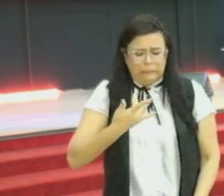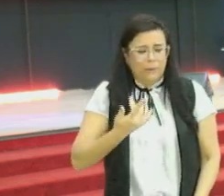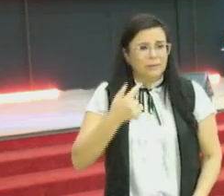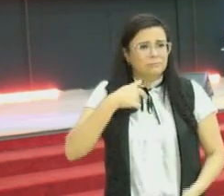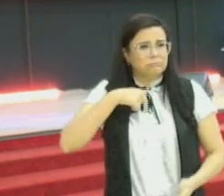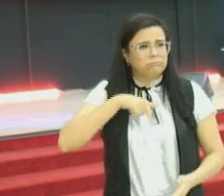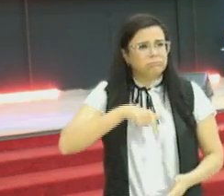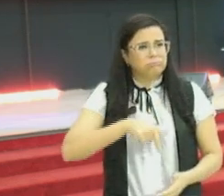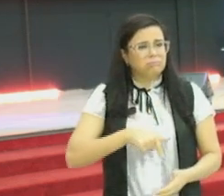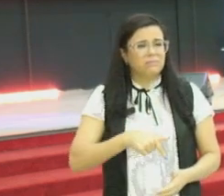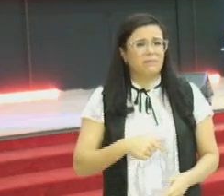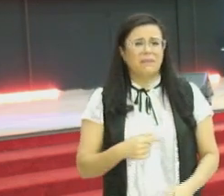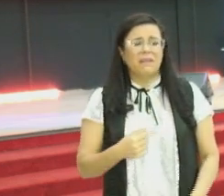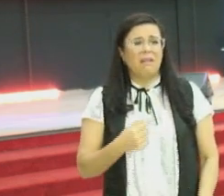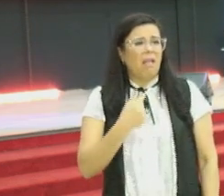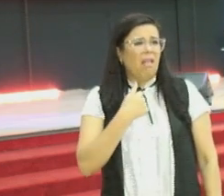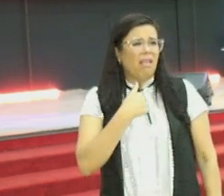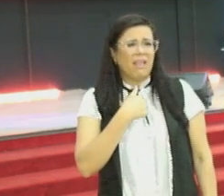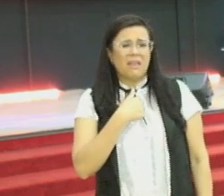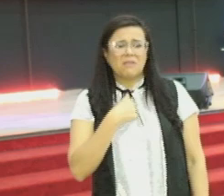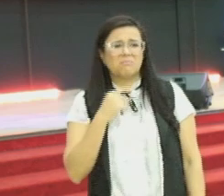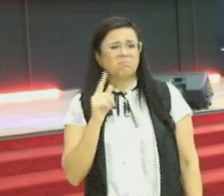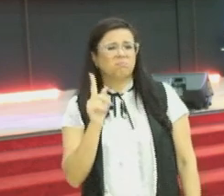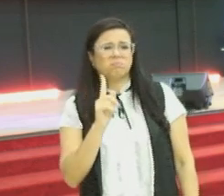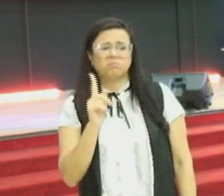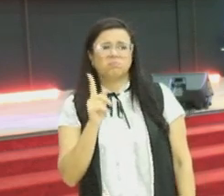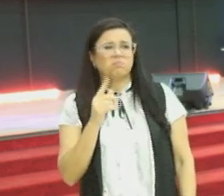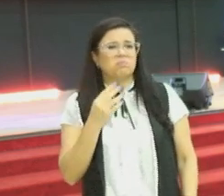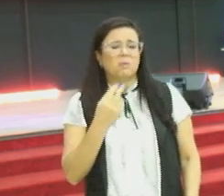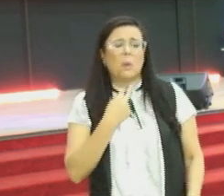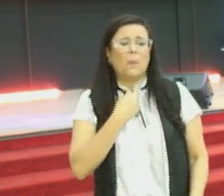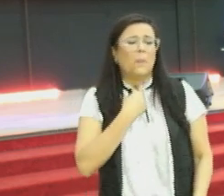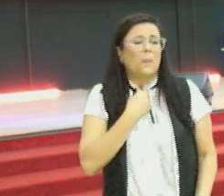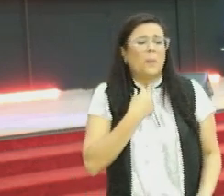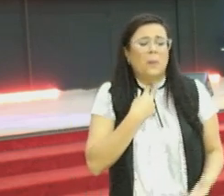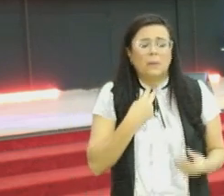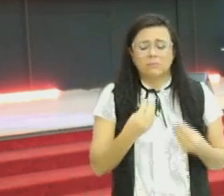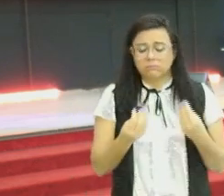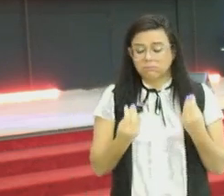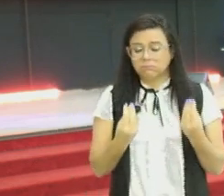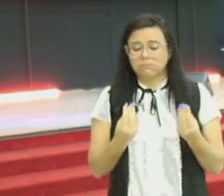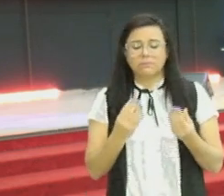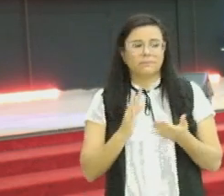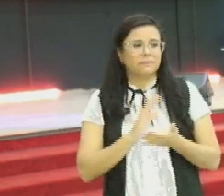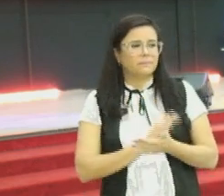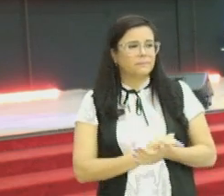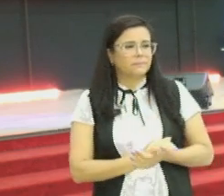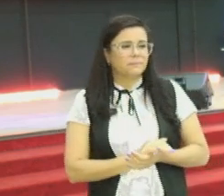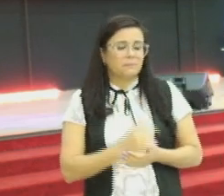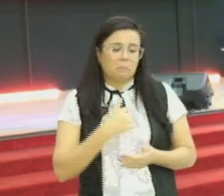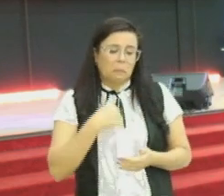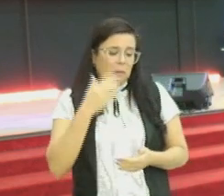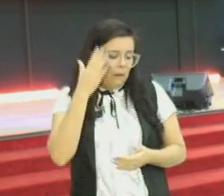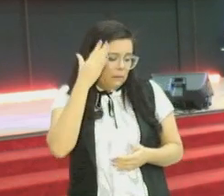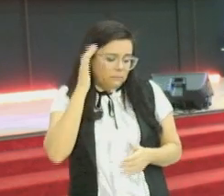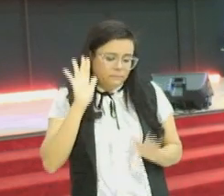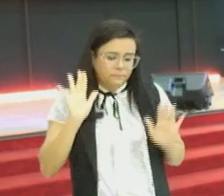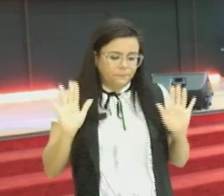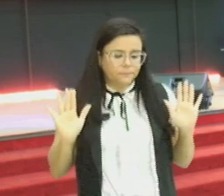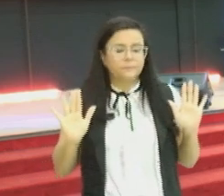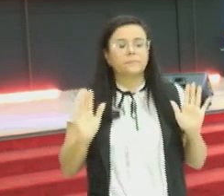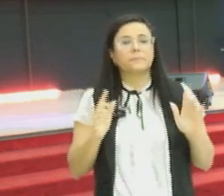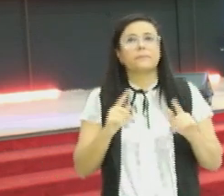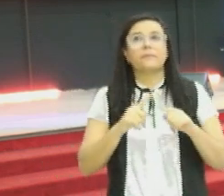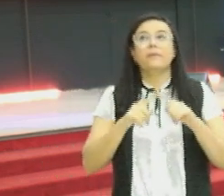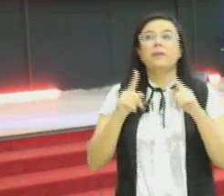Eu não dou conta. Como é que eu perdoo? E aí Jesus nos ensina